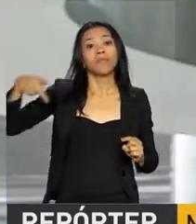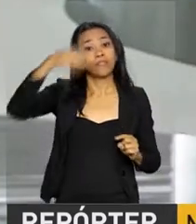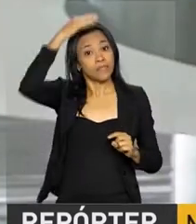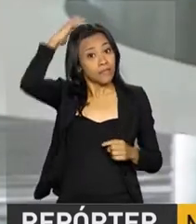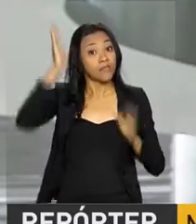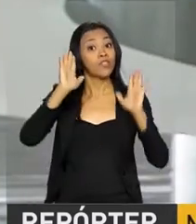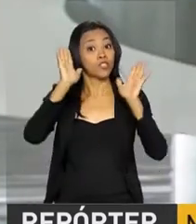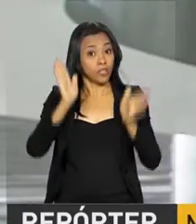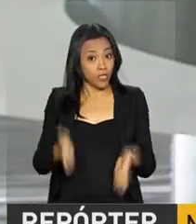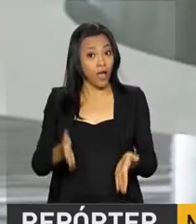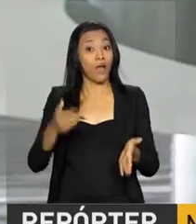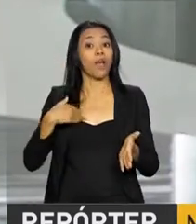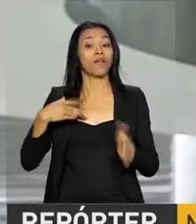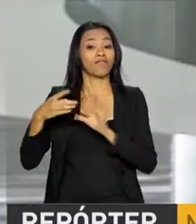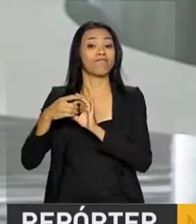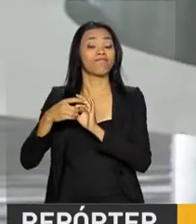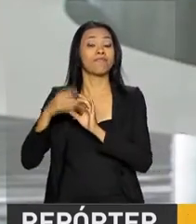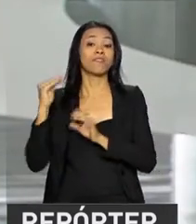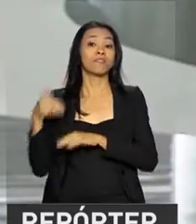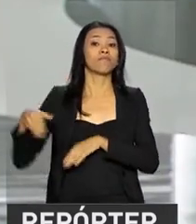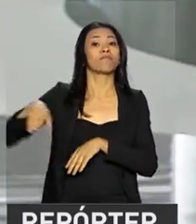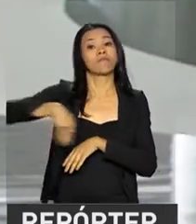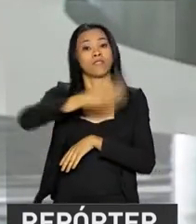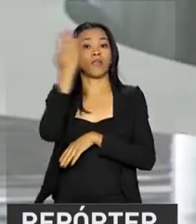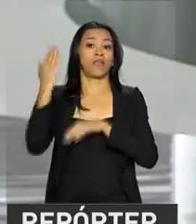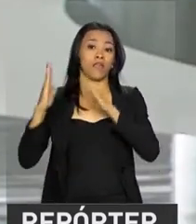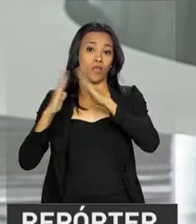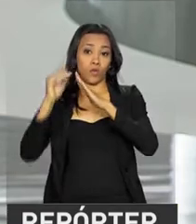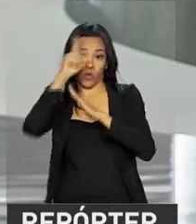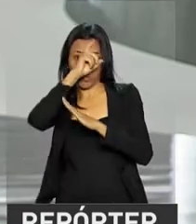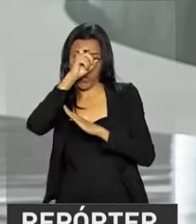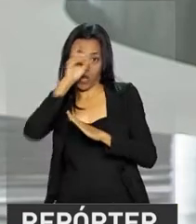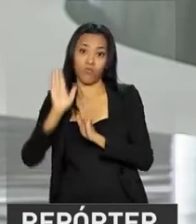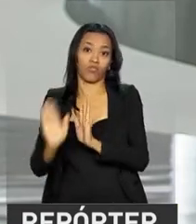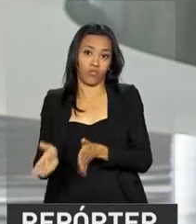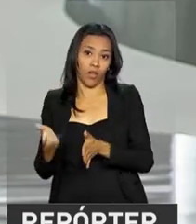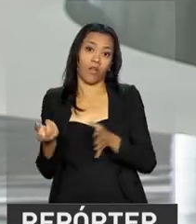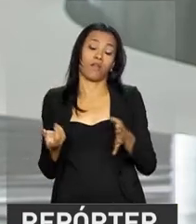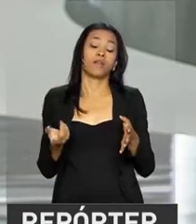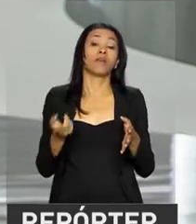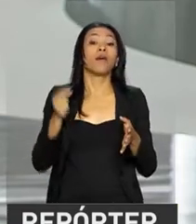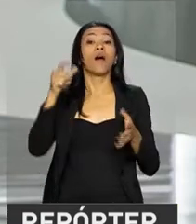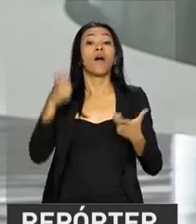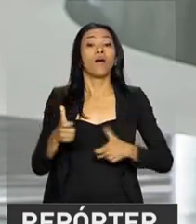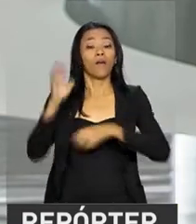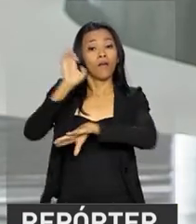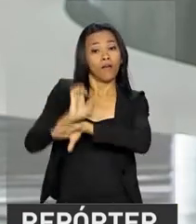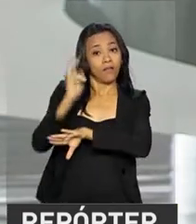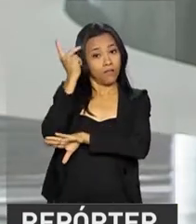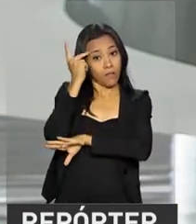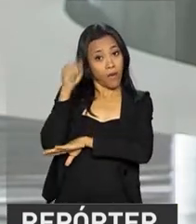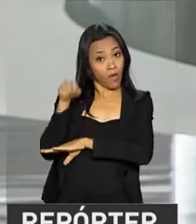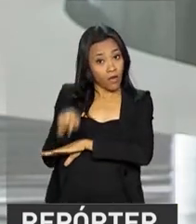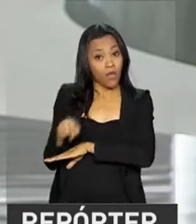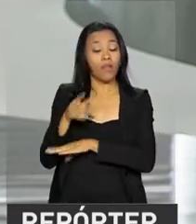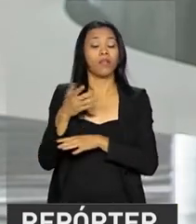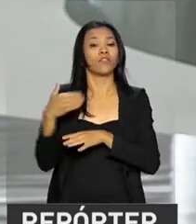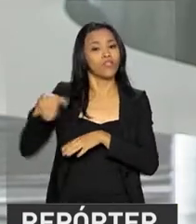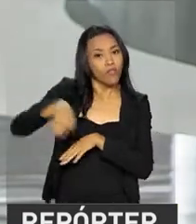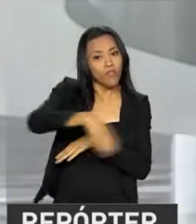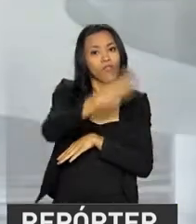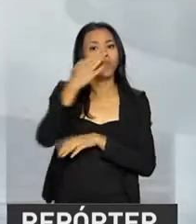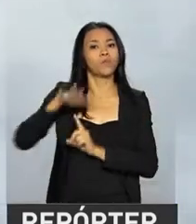já recebeu alta agora há pouco, às 10 horas da manhã, do Hospital Sírio-Libanês, em São Paulo. Ele deixou o hospital